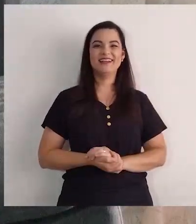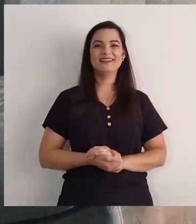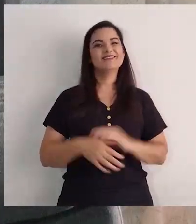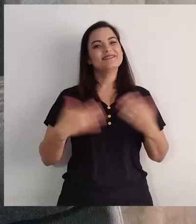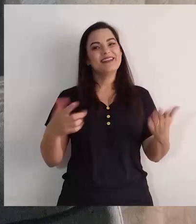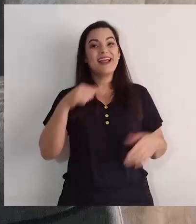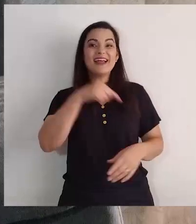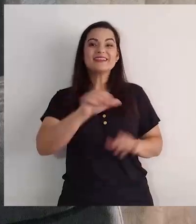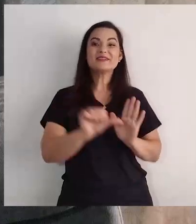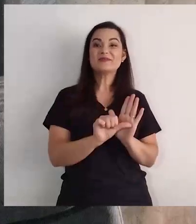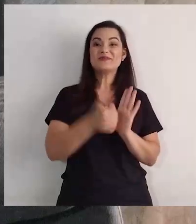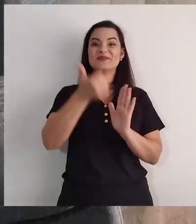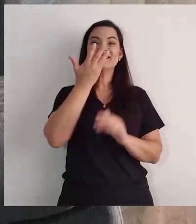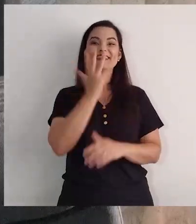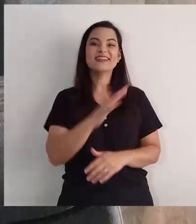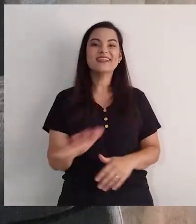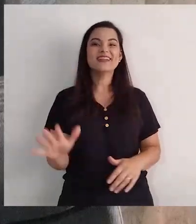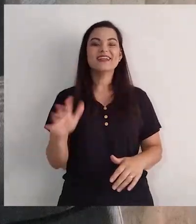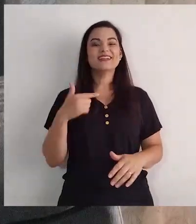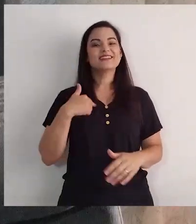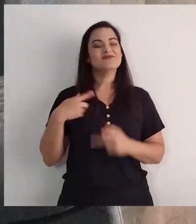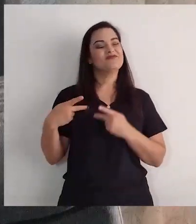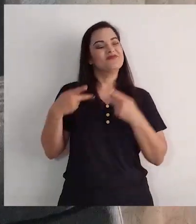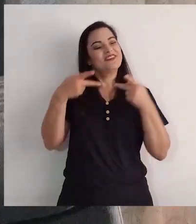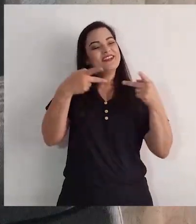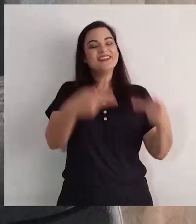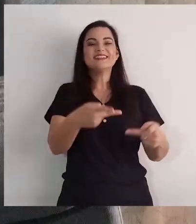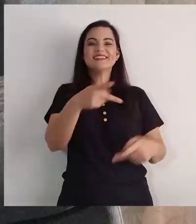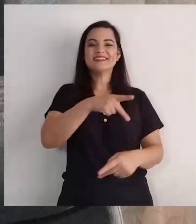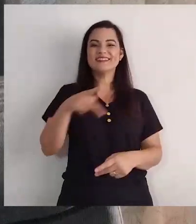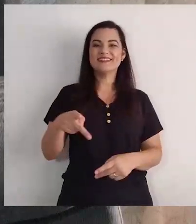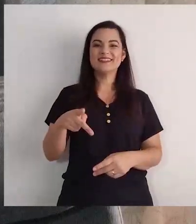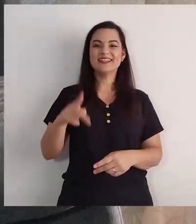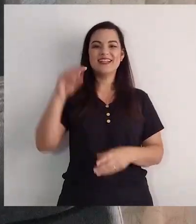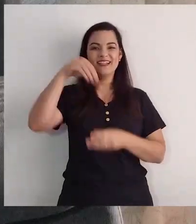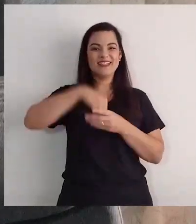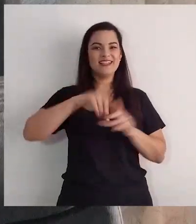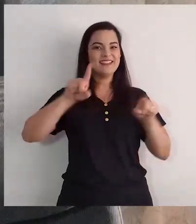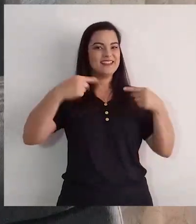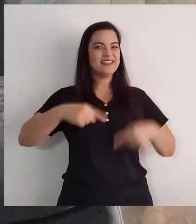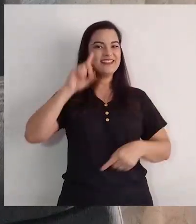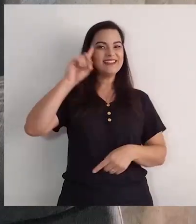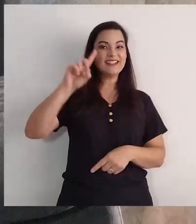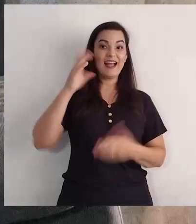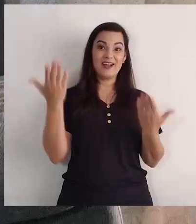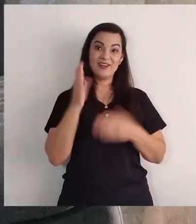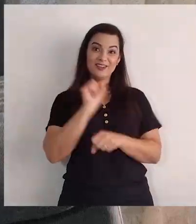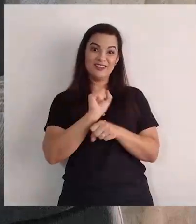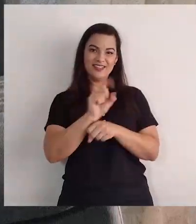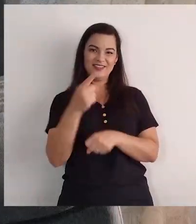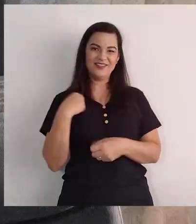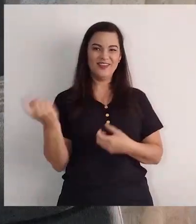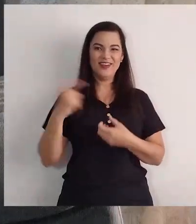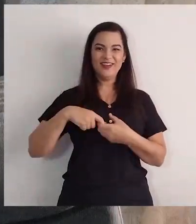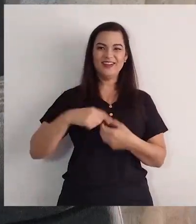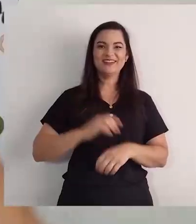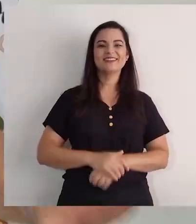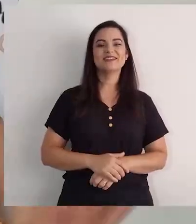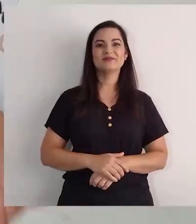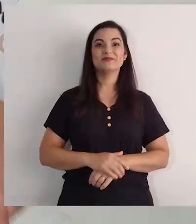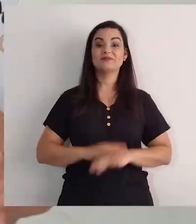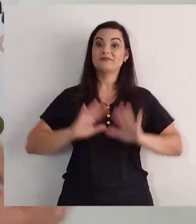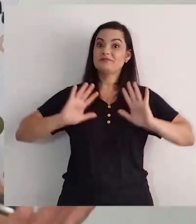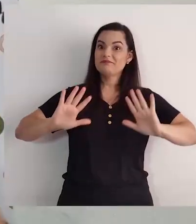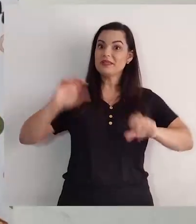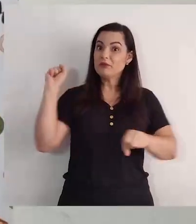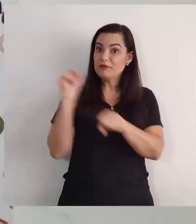nossa primeira criança contemplada com a visita da Pro no Desafio do Dia. Agora espera um pouquinho que a gente já volta.